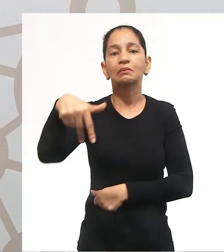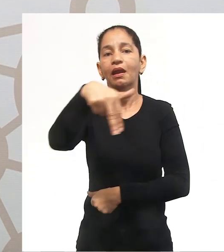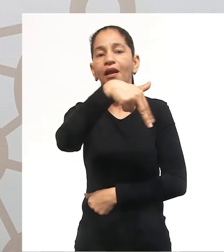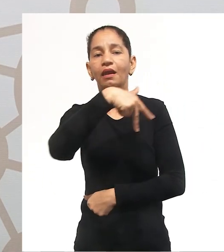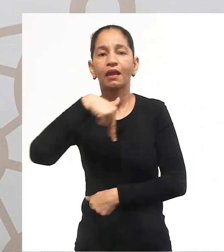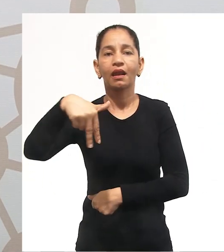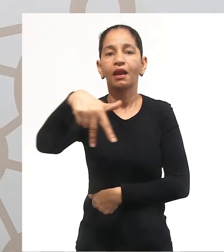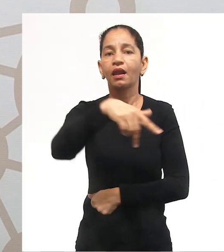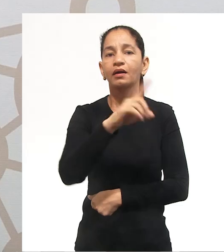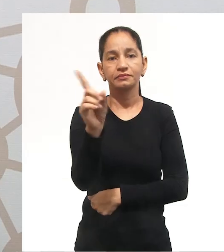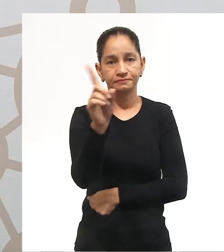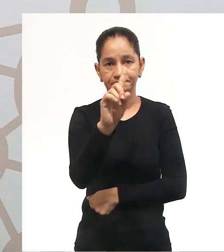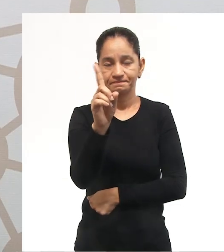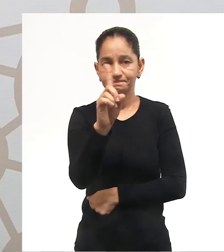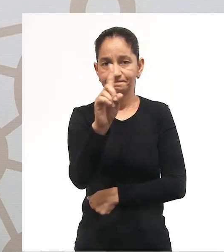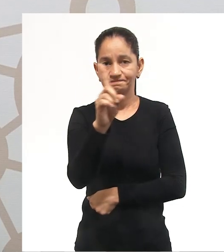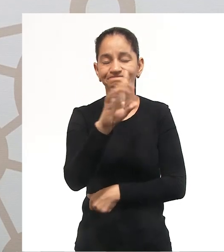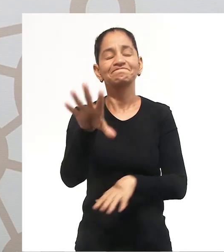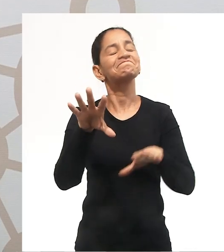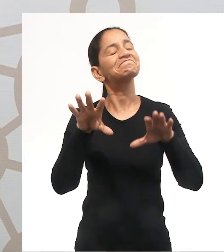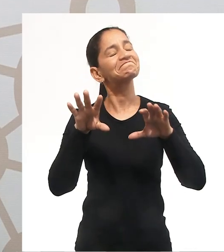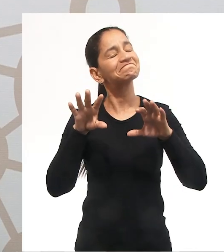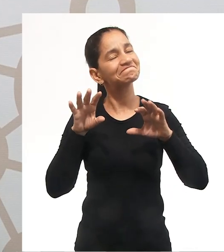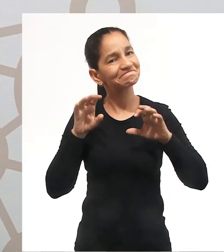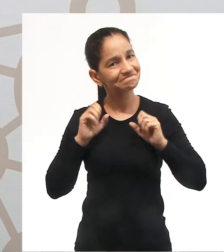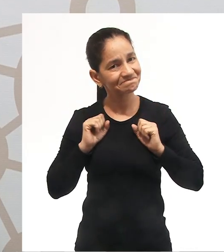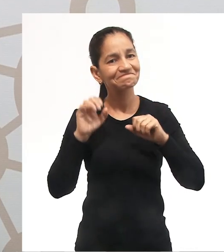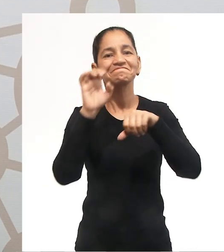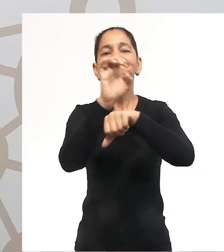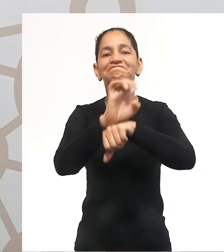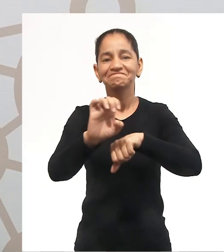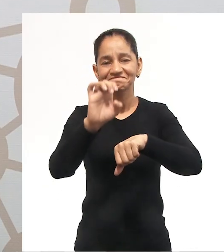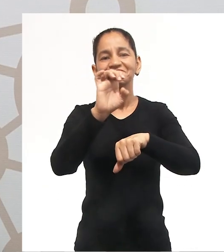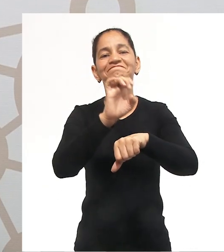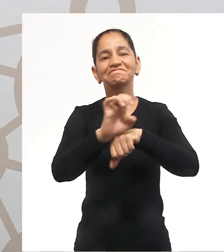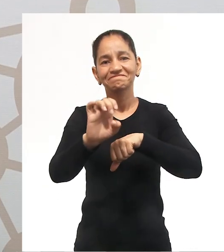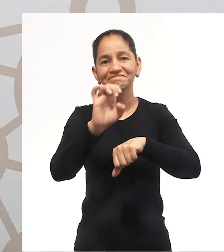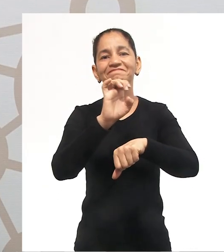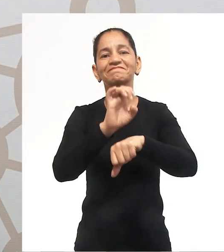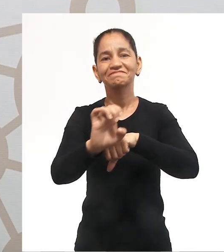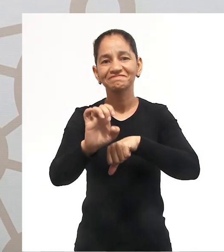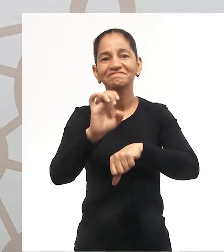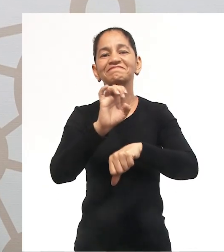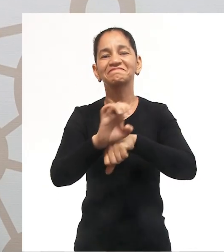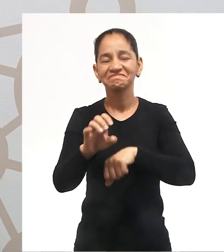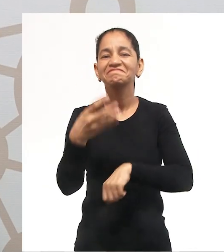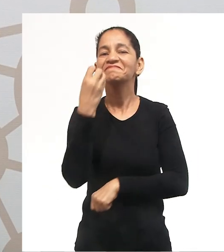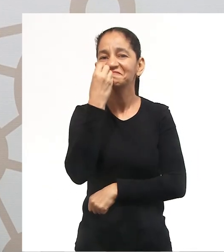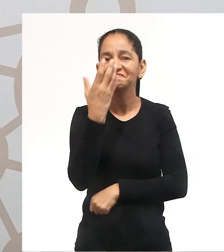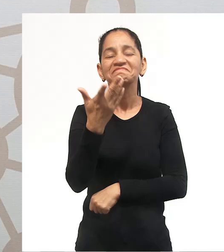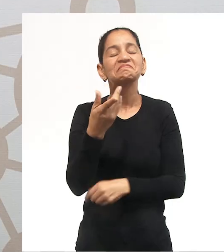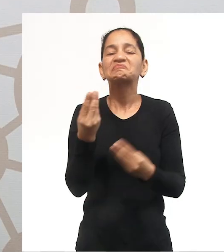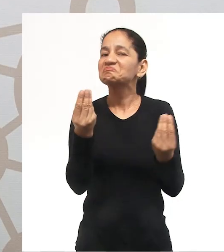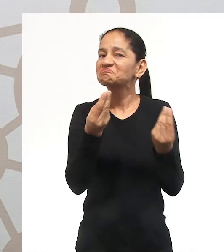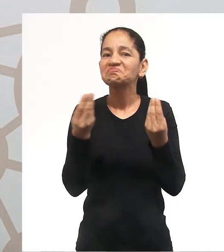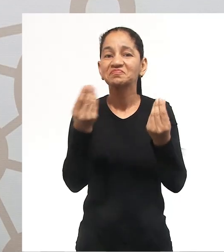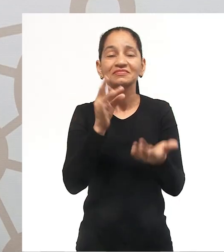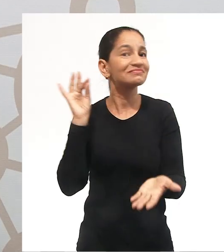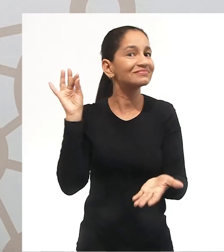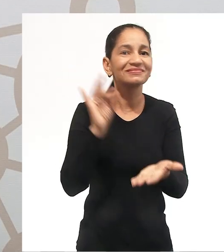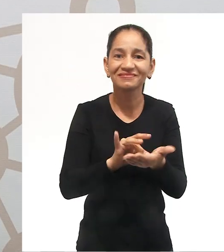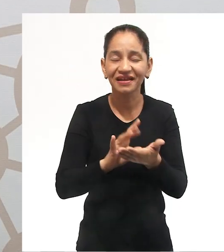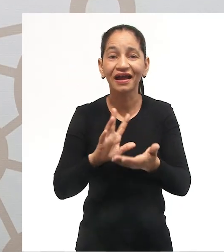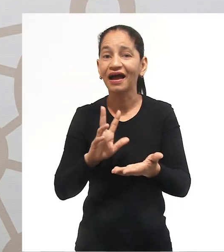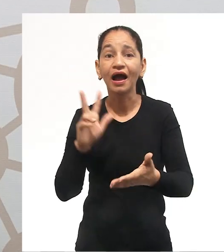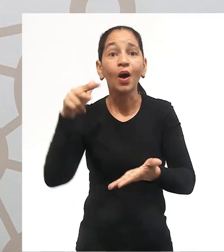de aula. A gente tem um apego muito por esse estágio, porque eu acho que foi onde a gente caiu na